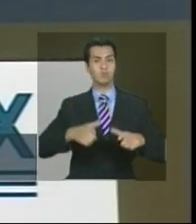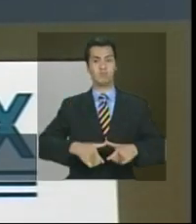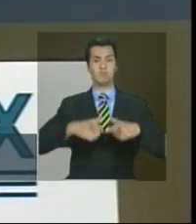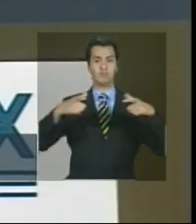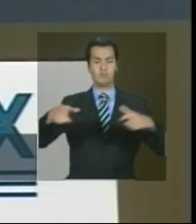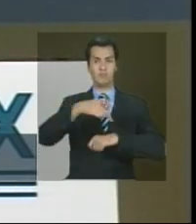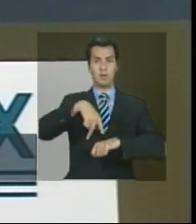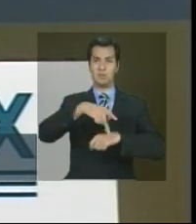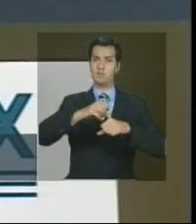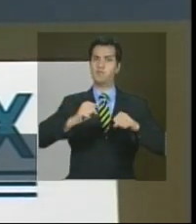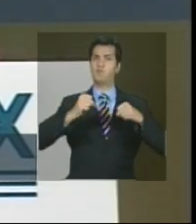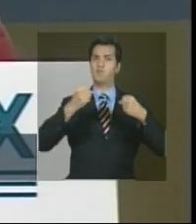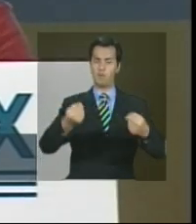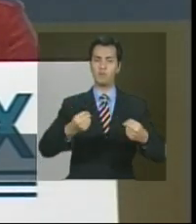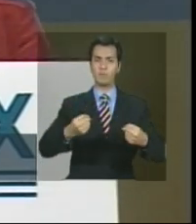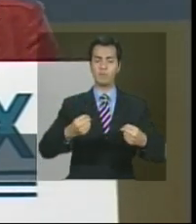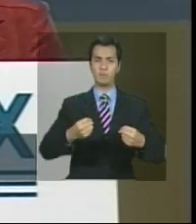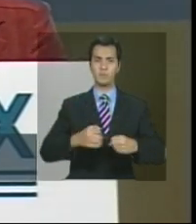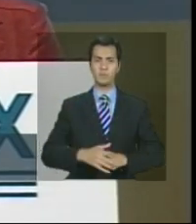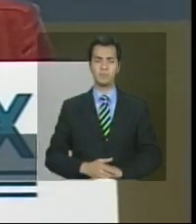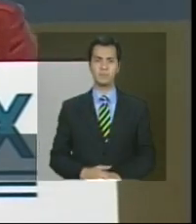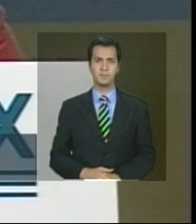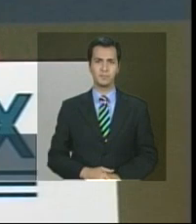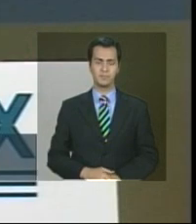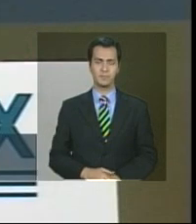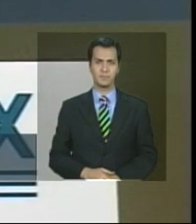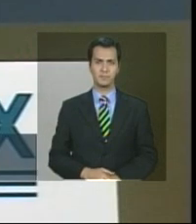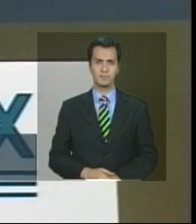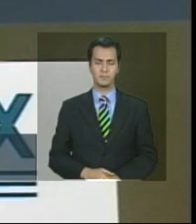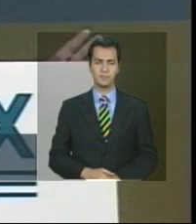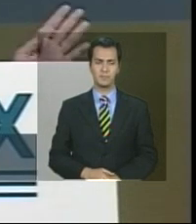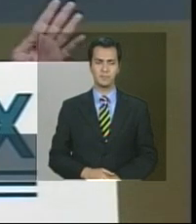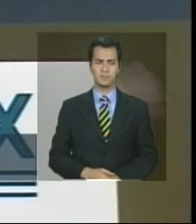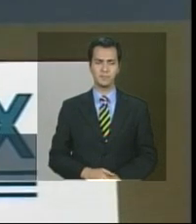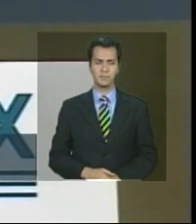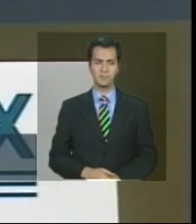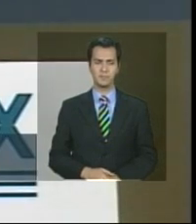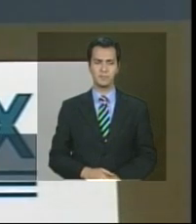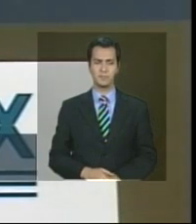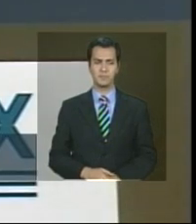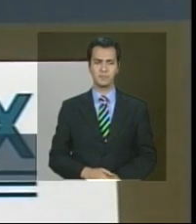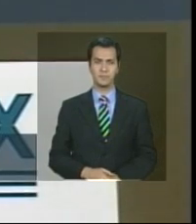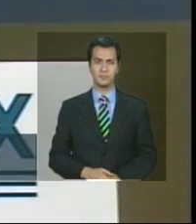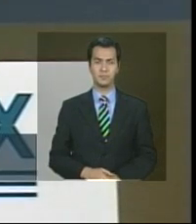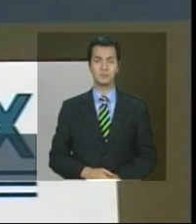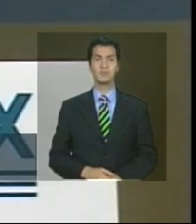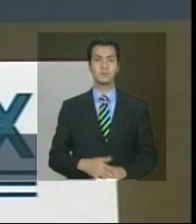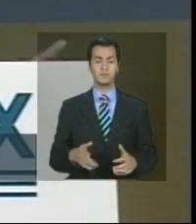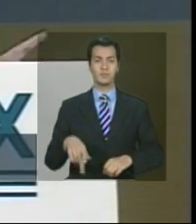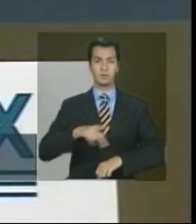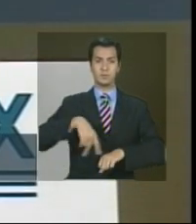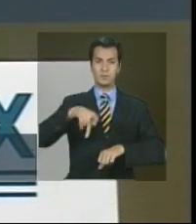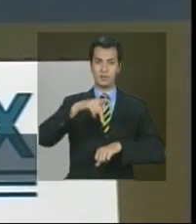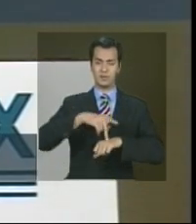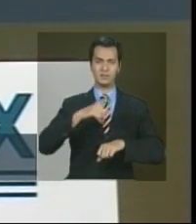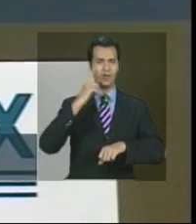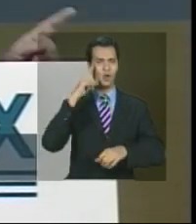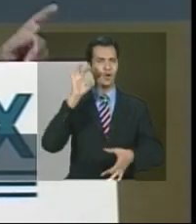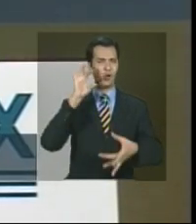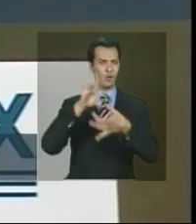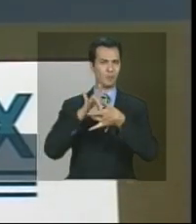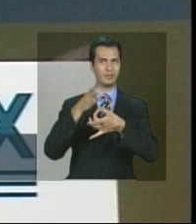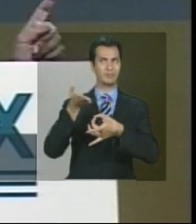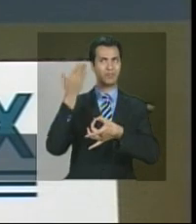país que, ao mesmo tempo, e aí eu venho para o primeiro evento de hoje, ao mesmo tempo